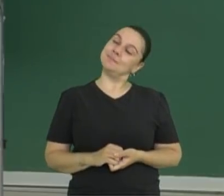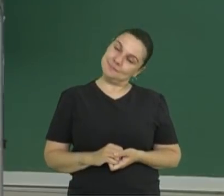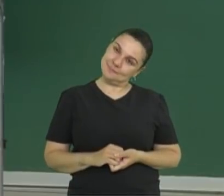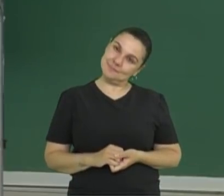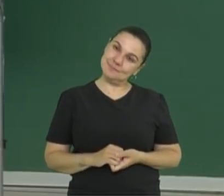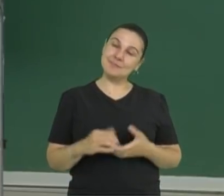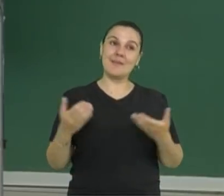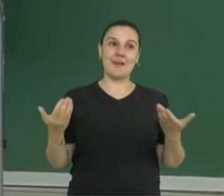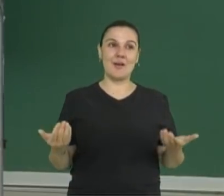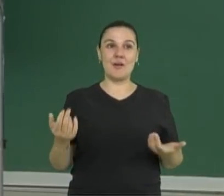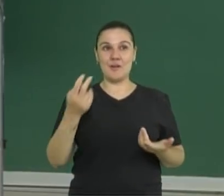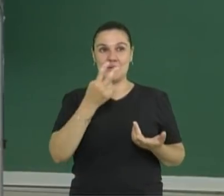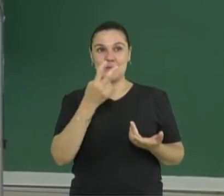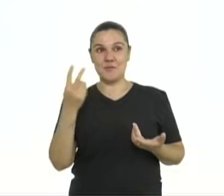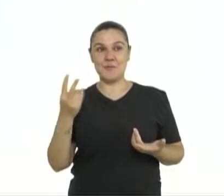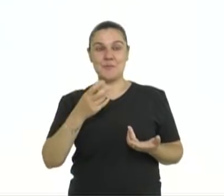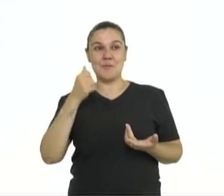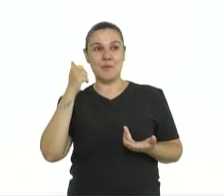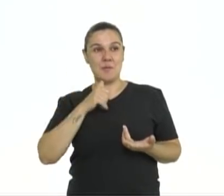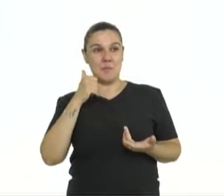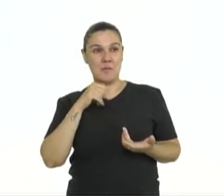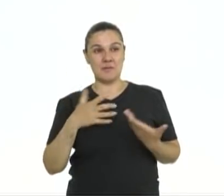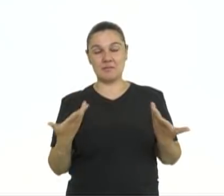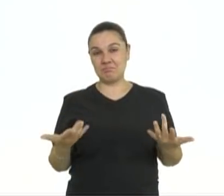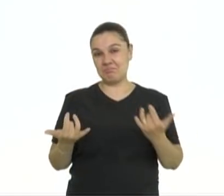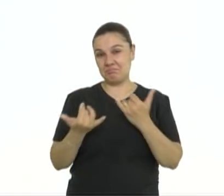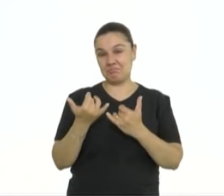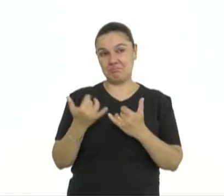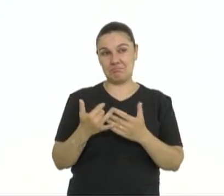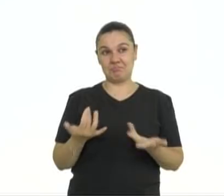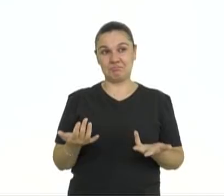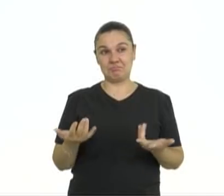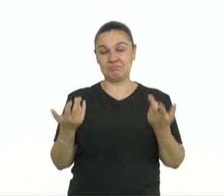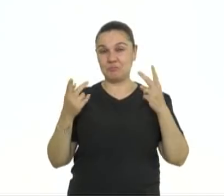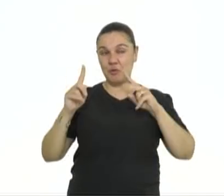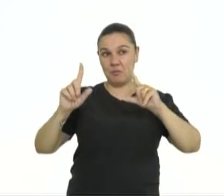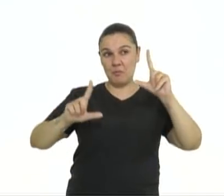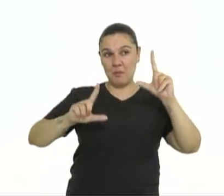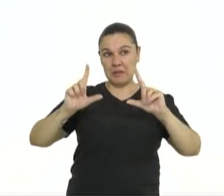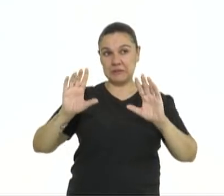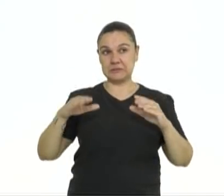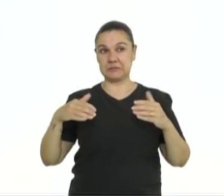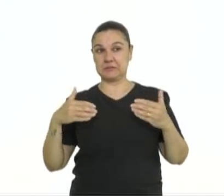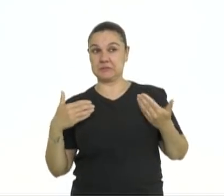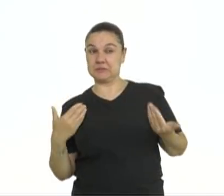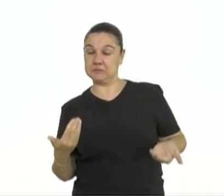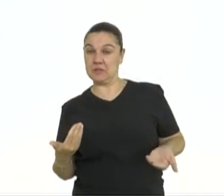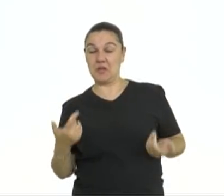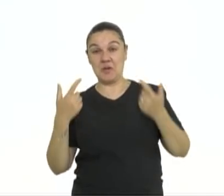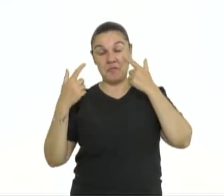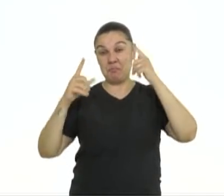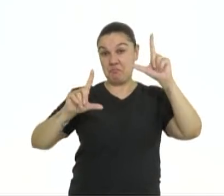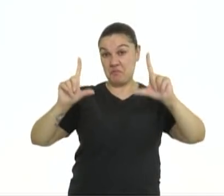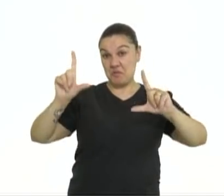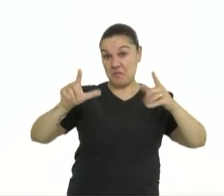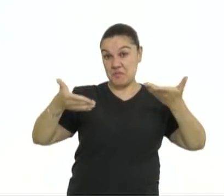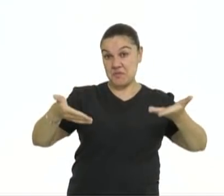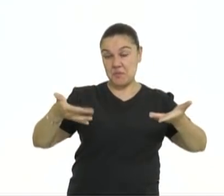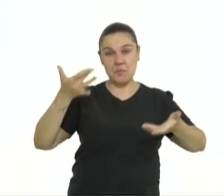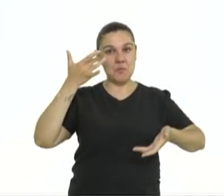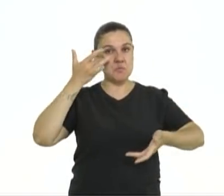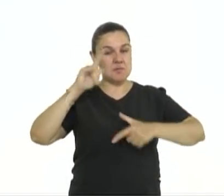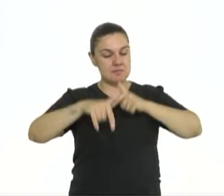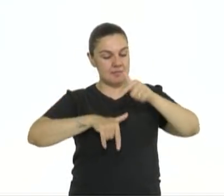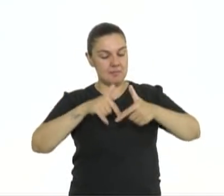agora? 2 moças, parece que elas estão olhando uma tela, não sei se elas estão assistindo TV, não sei se elas